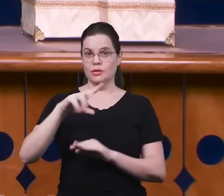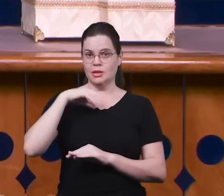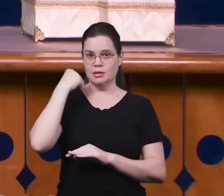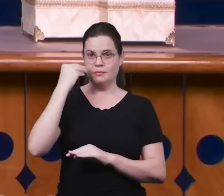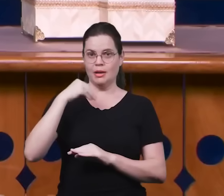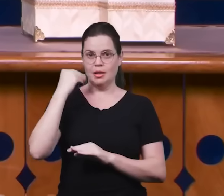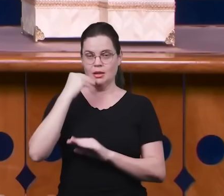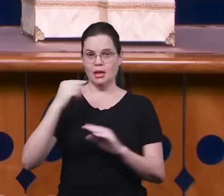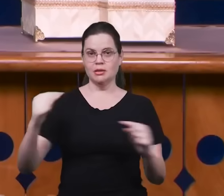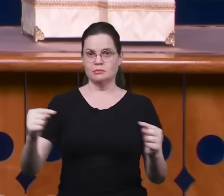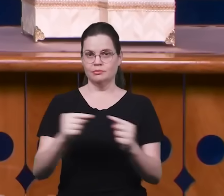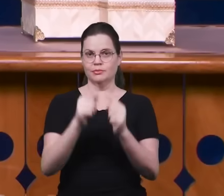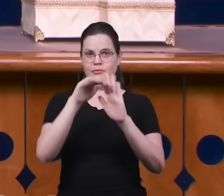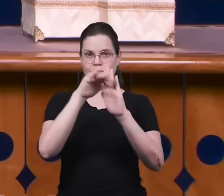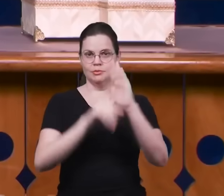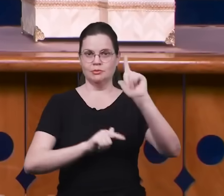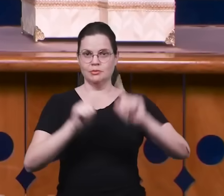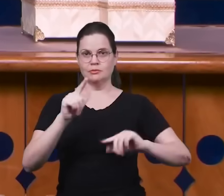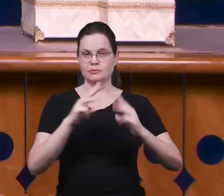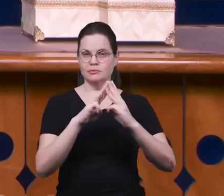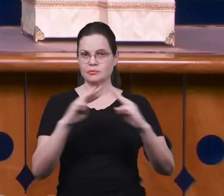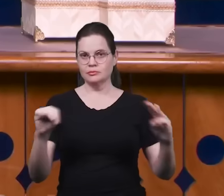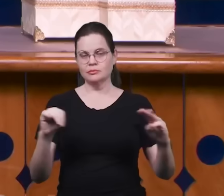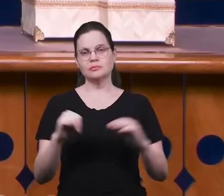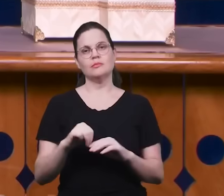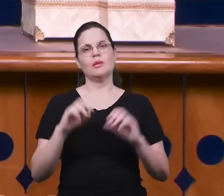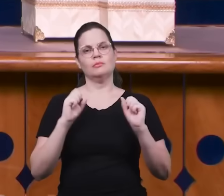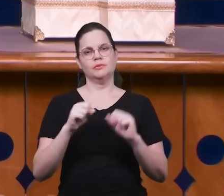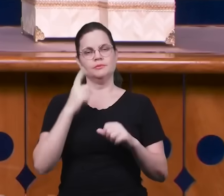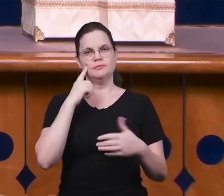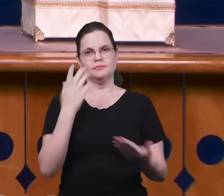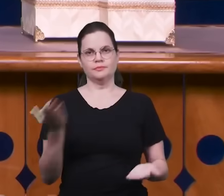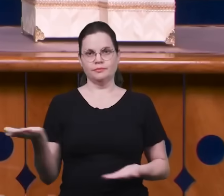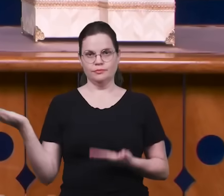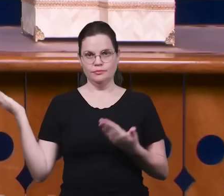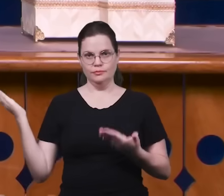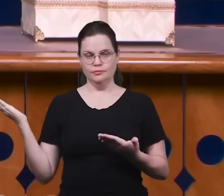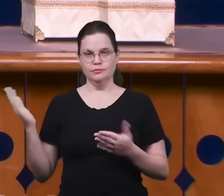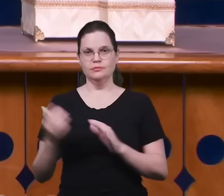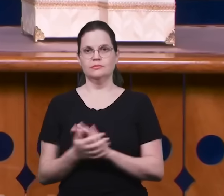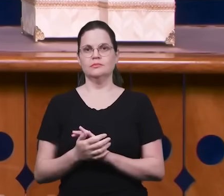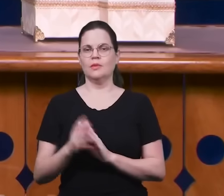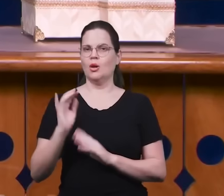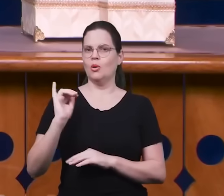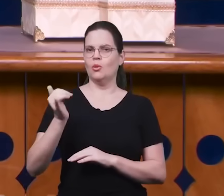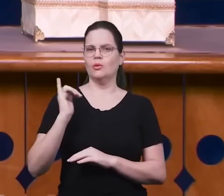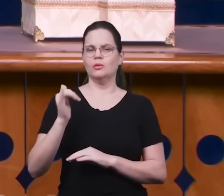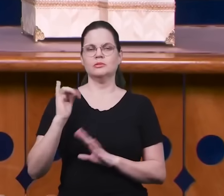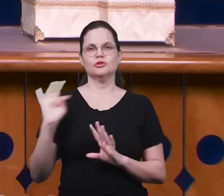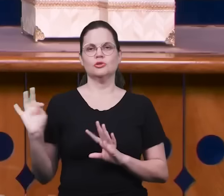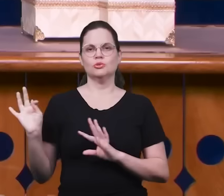nossas programações, utilize esse QR Code e relate ali